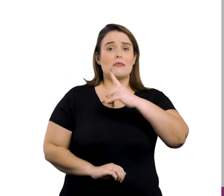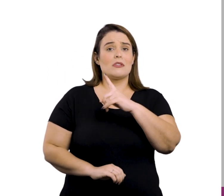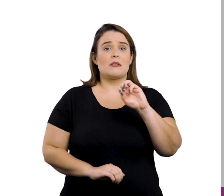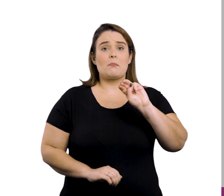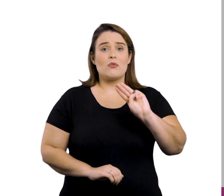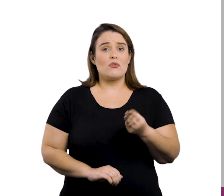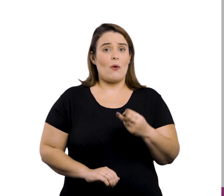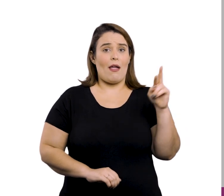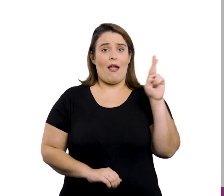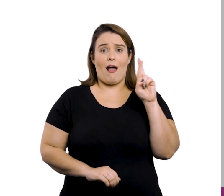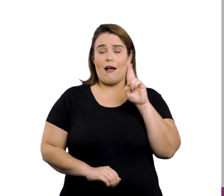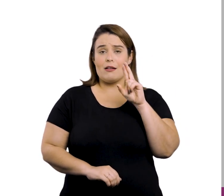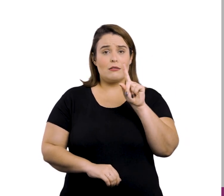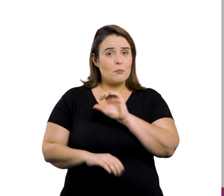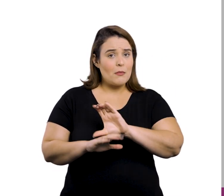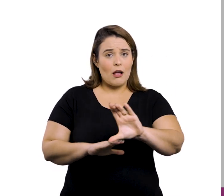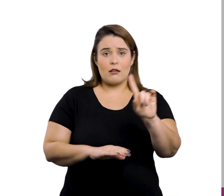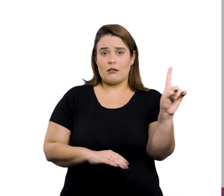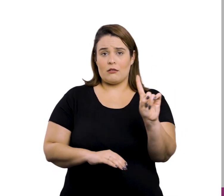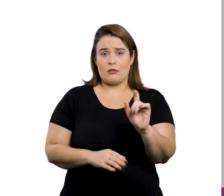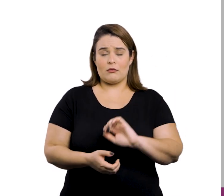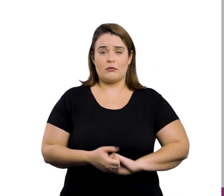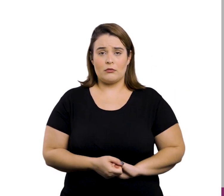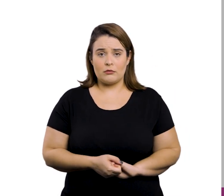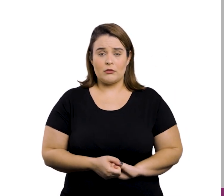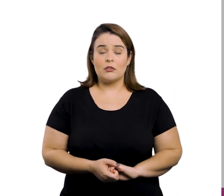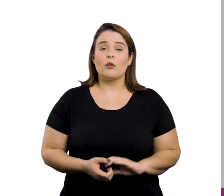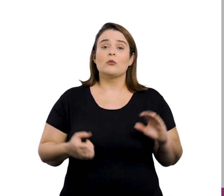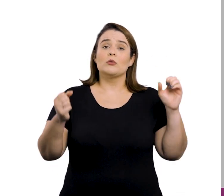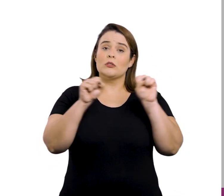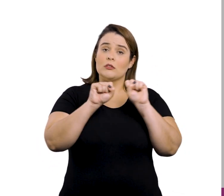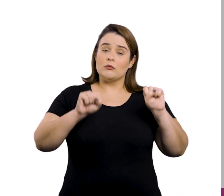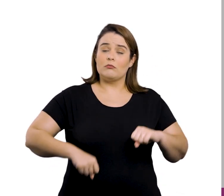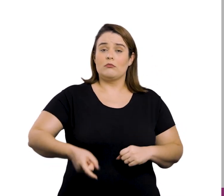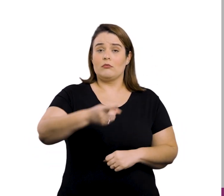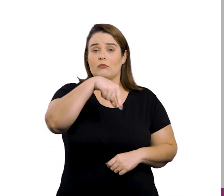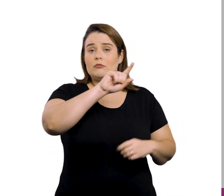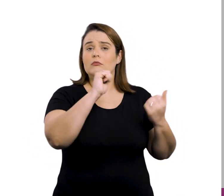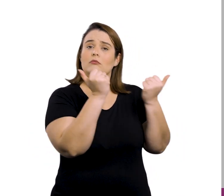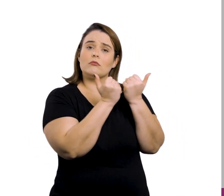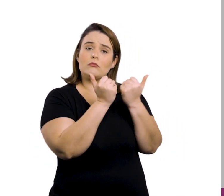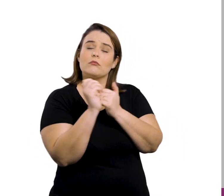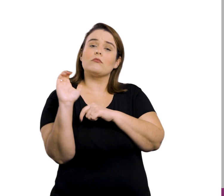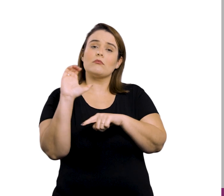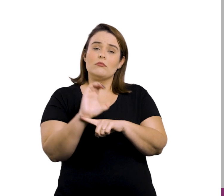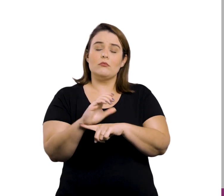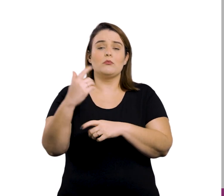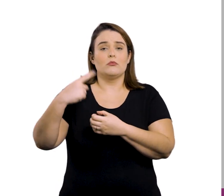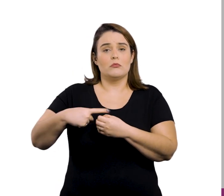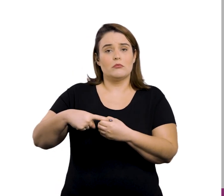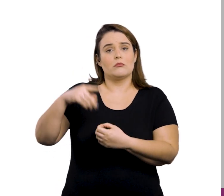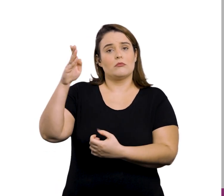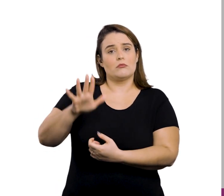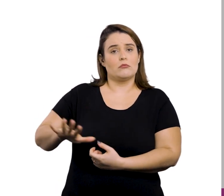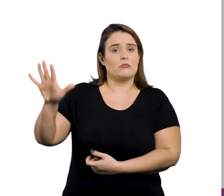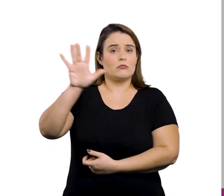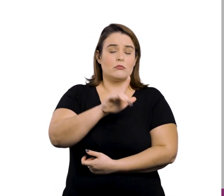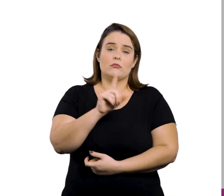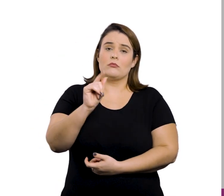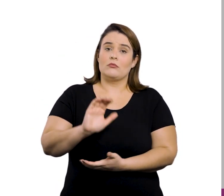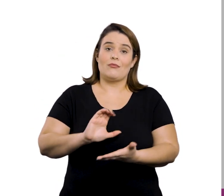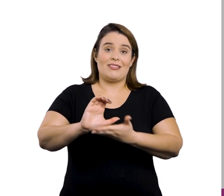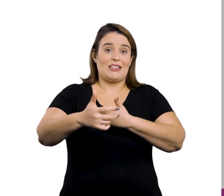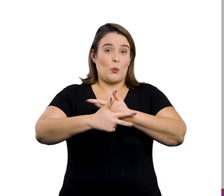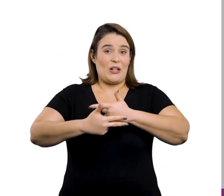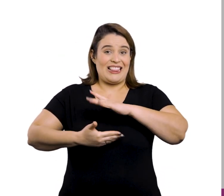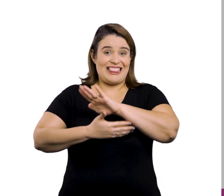100 milhões de reais vão deixar de ser repassados. No sistema que defendem, não só estados e municípios do Brasil vão deixar